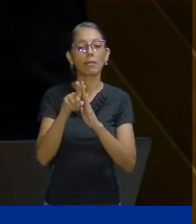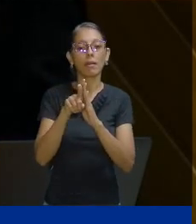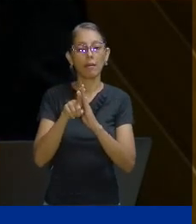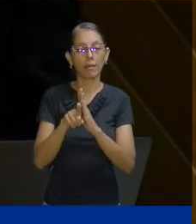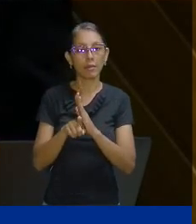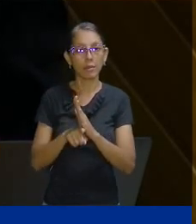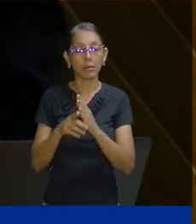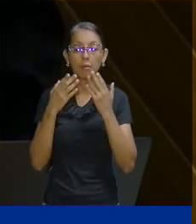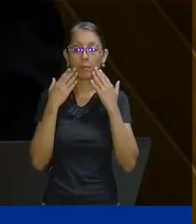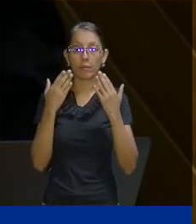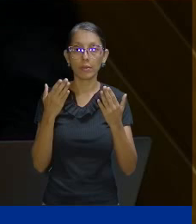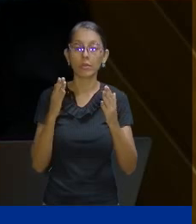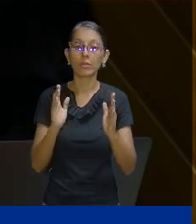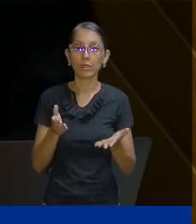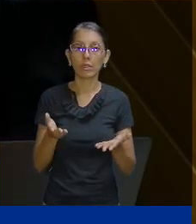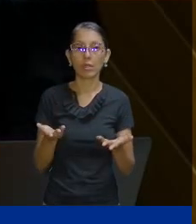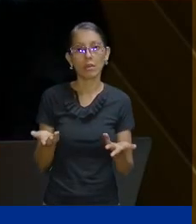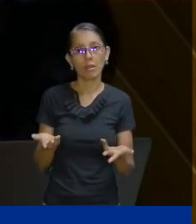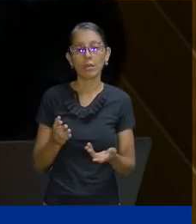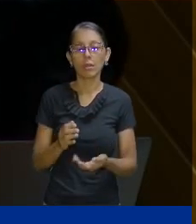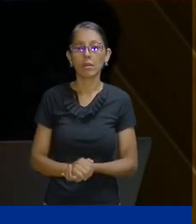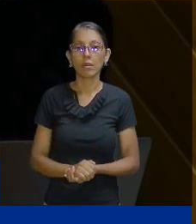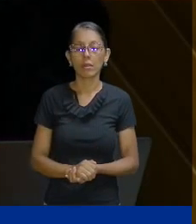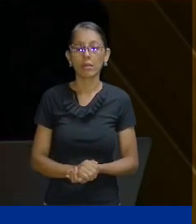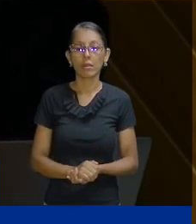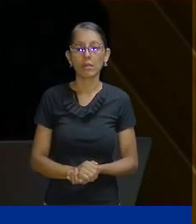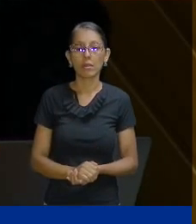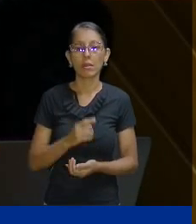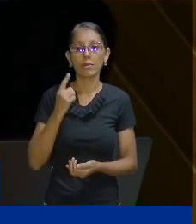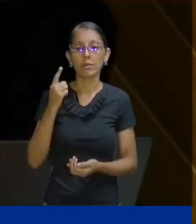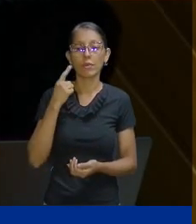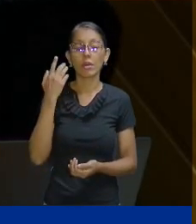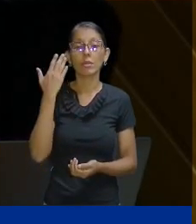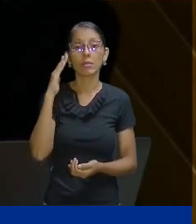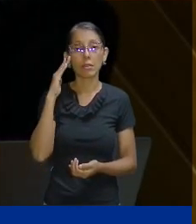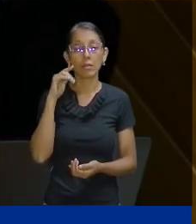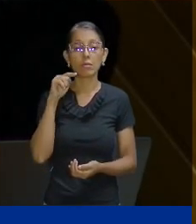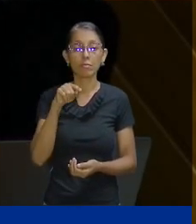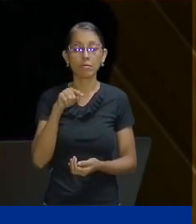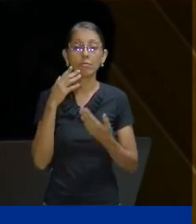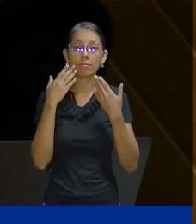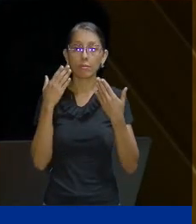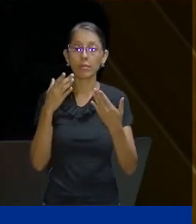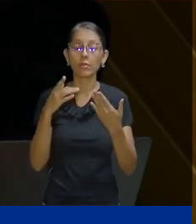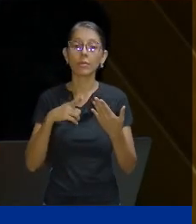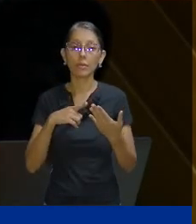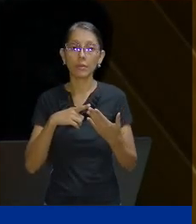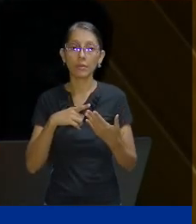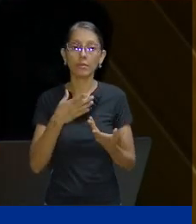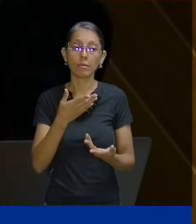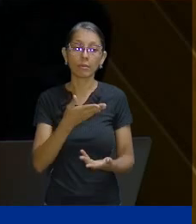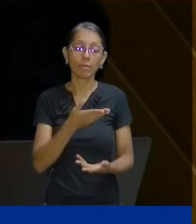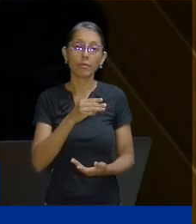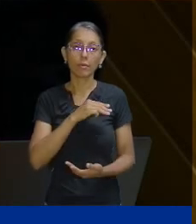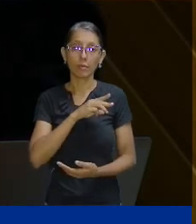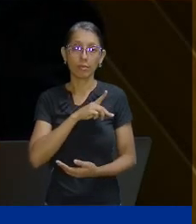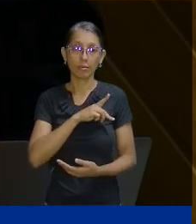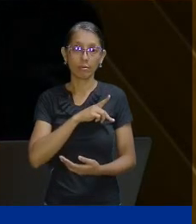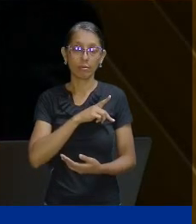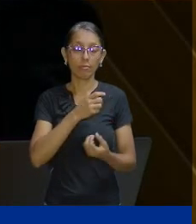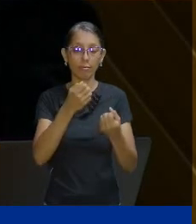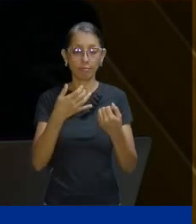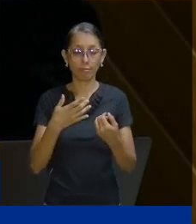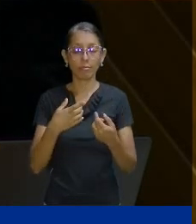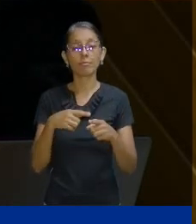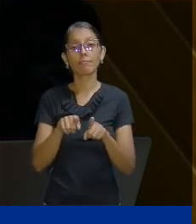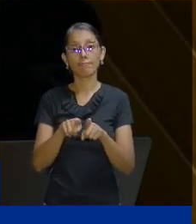A advogada entende que aquilo ali não prova, mas para nós, e seguindo o que o MP pôs, também entendo que prova.